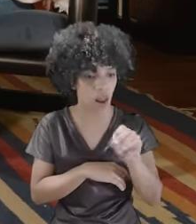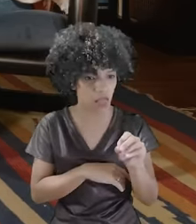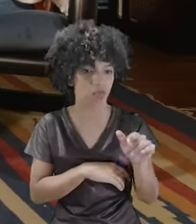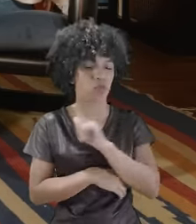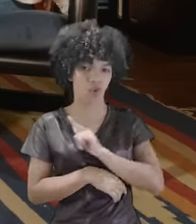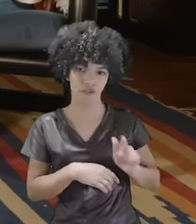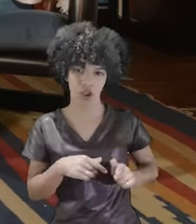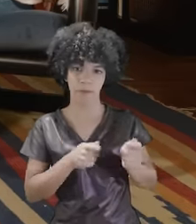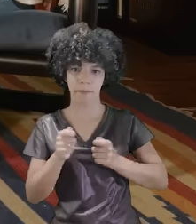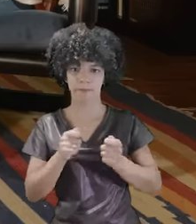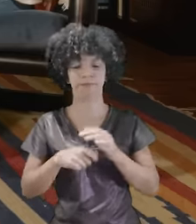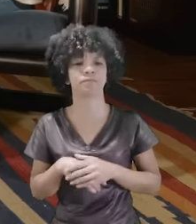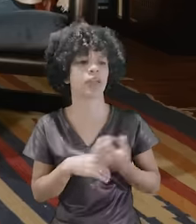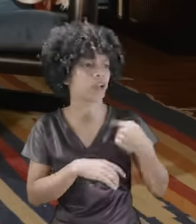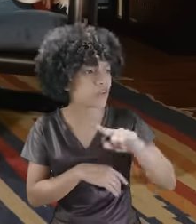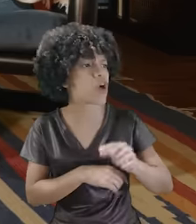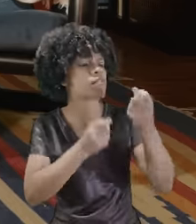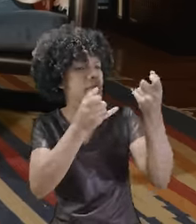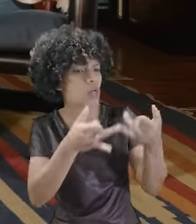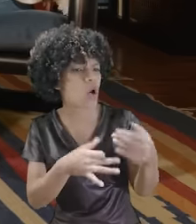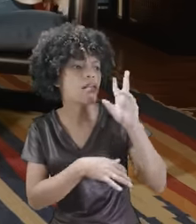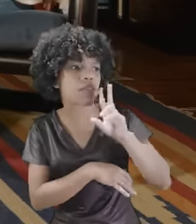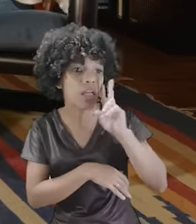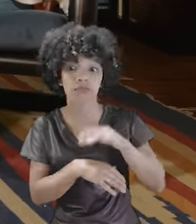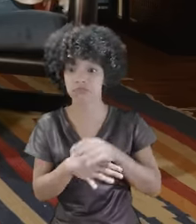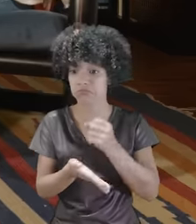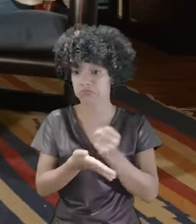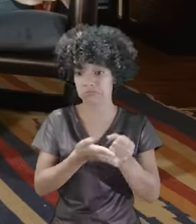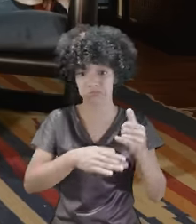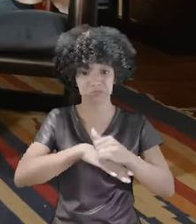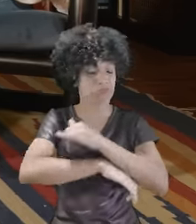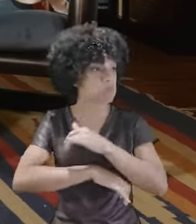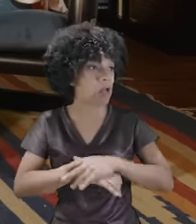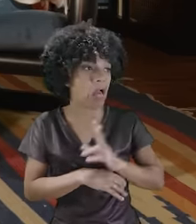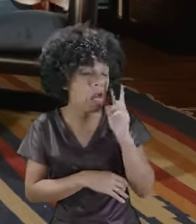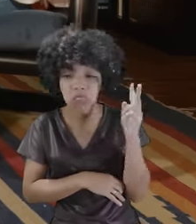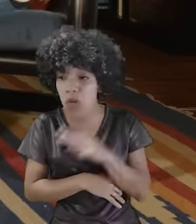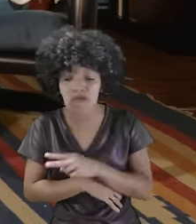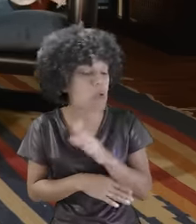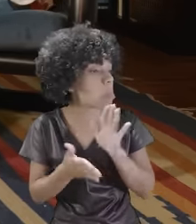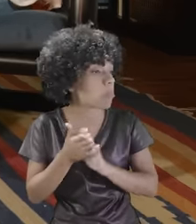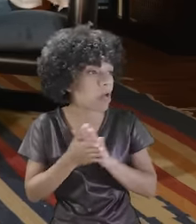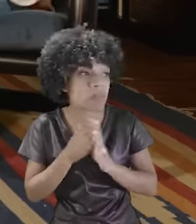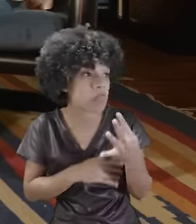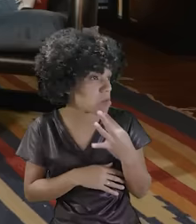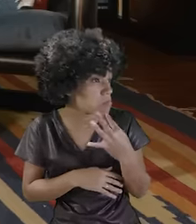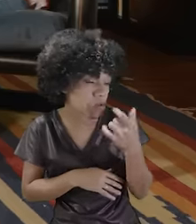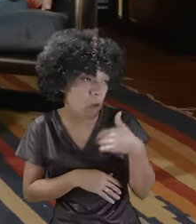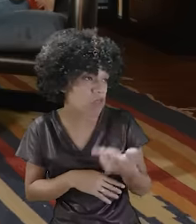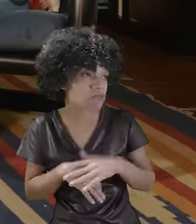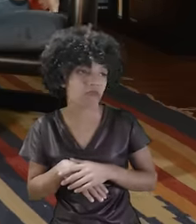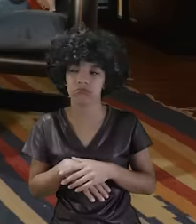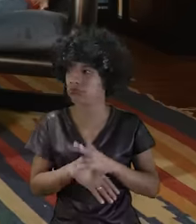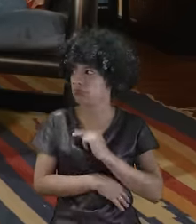ele foi lá contou uma história para moça lá no consulado Aí ela deu visto você me olhar também sempre estava lá no consulado